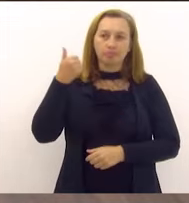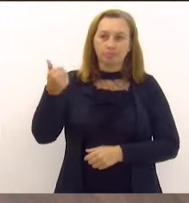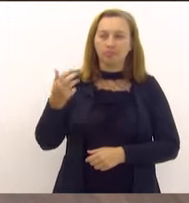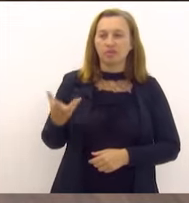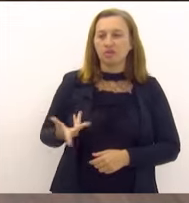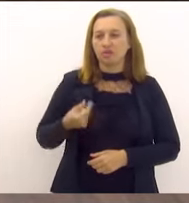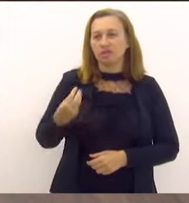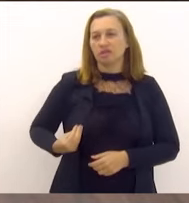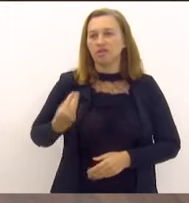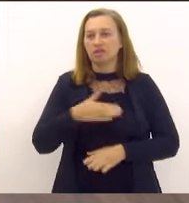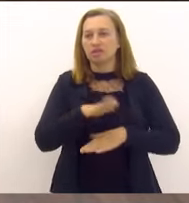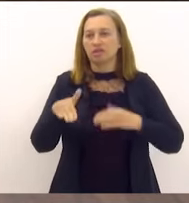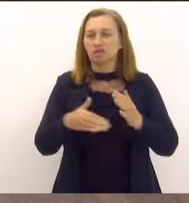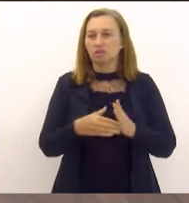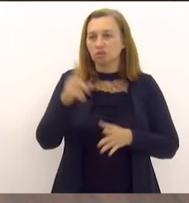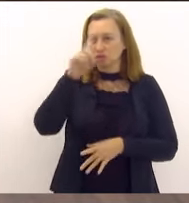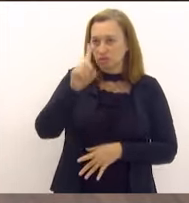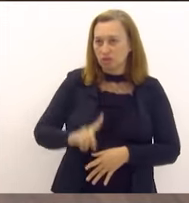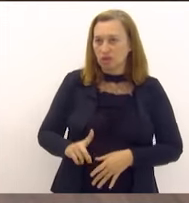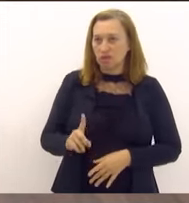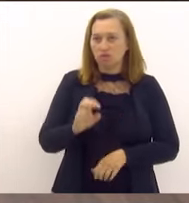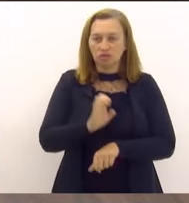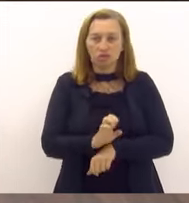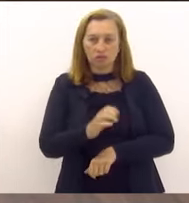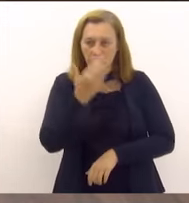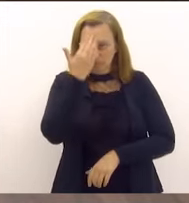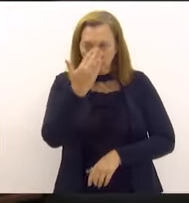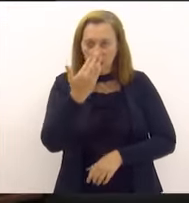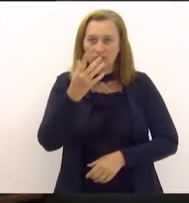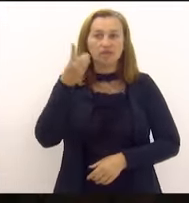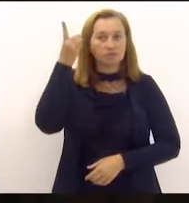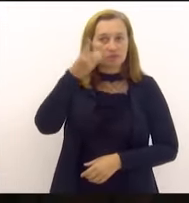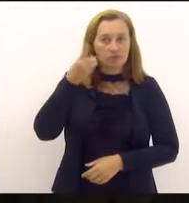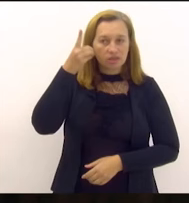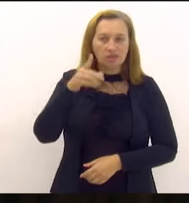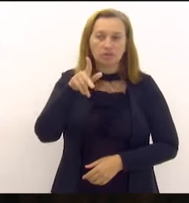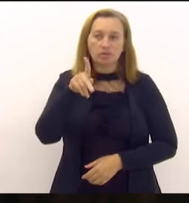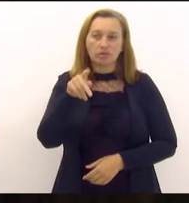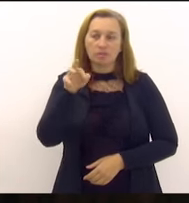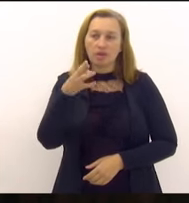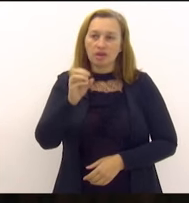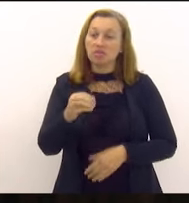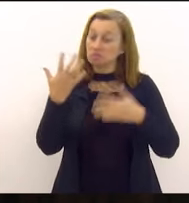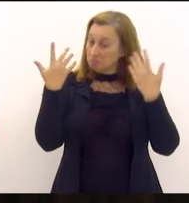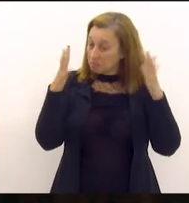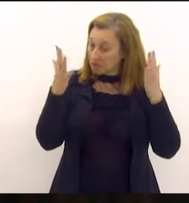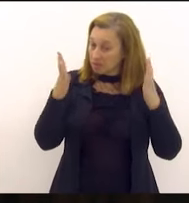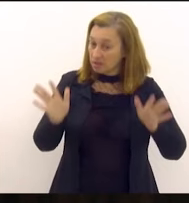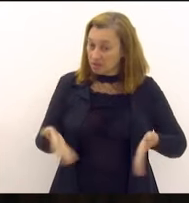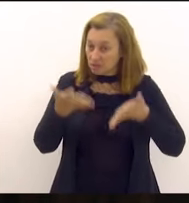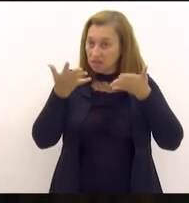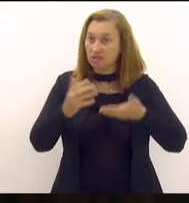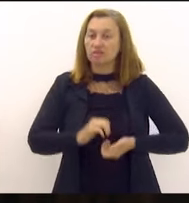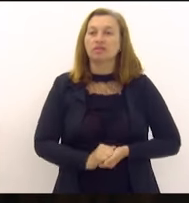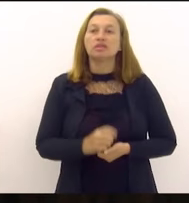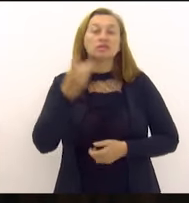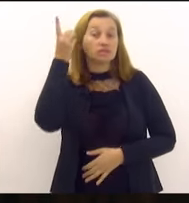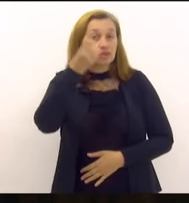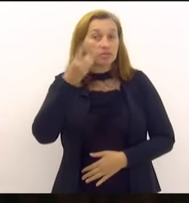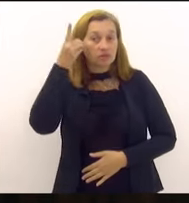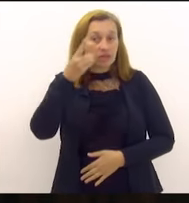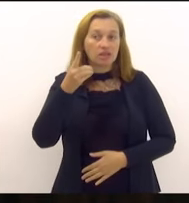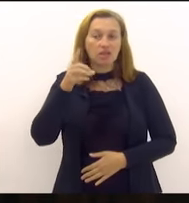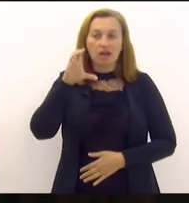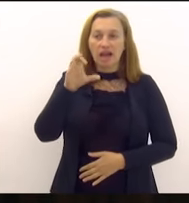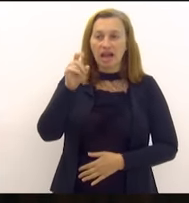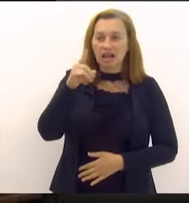vida de todos os deficientes aqui do nosso Estado. Obrigado, muito obrigado, presidente. Deputado Pedro Ricardo, louvável iniciativa. Deputado Carlinho